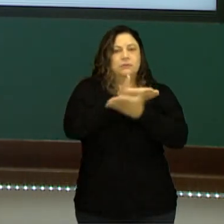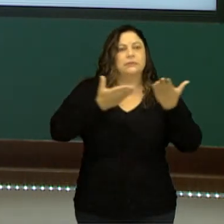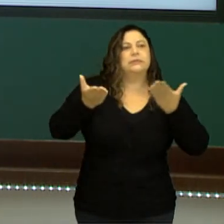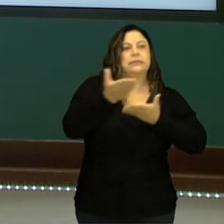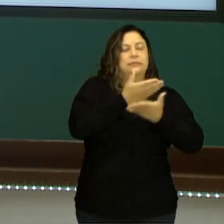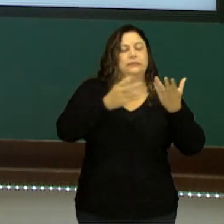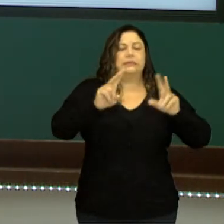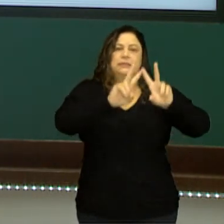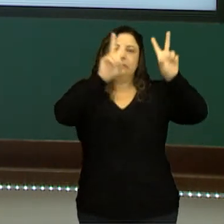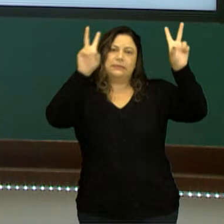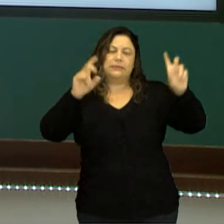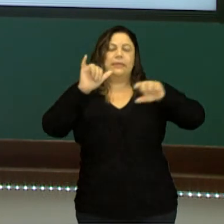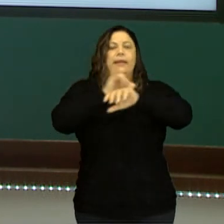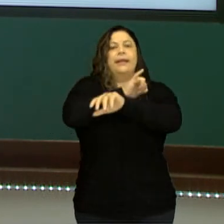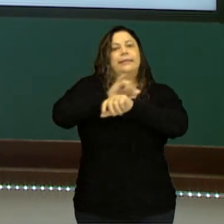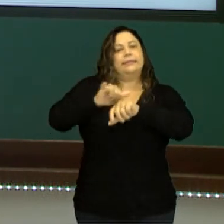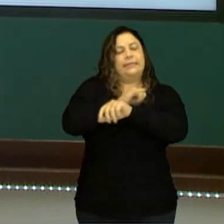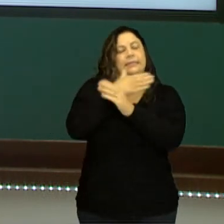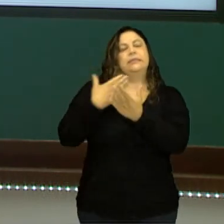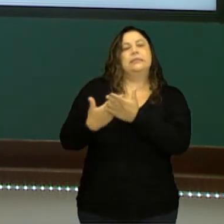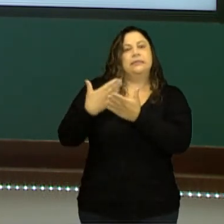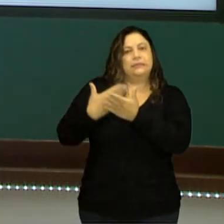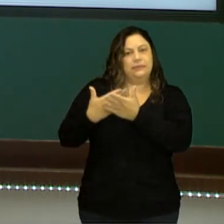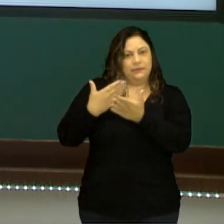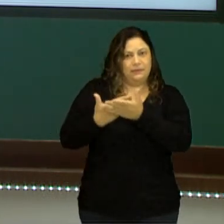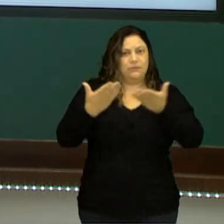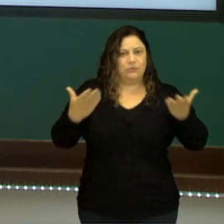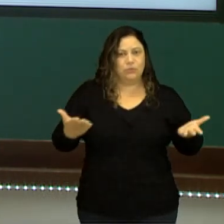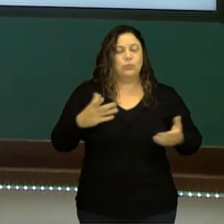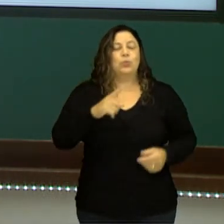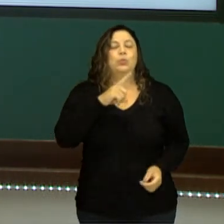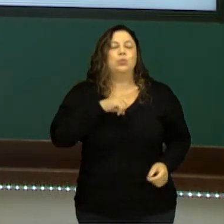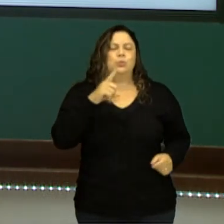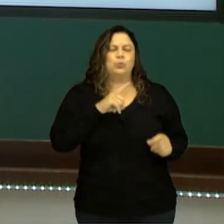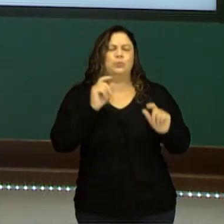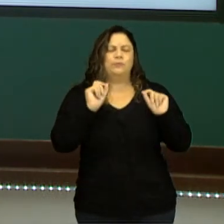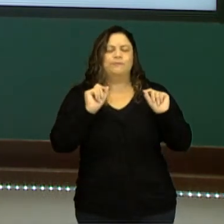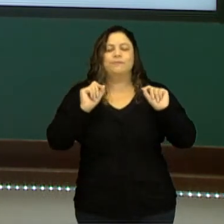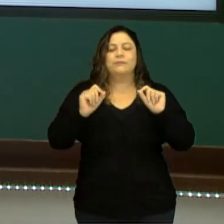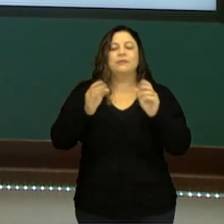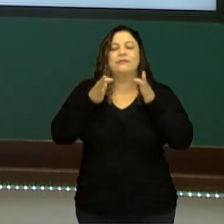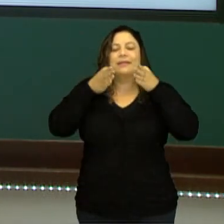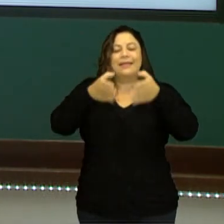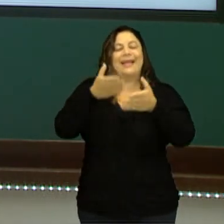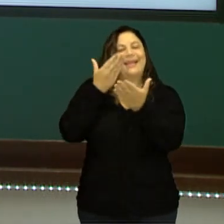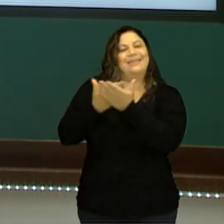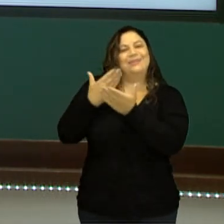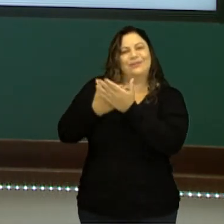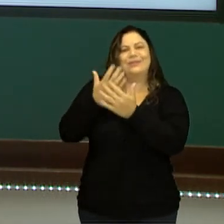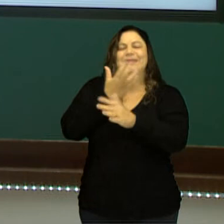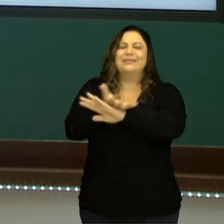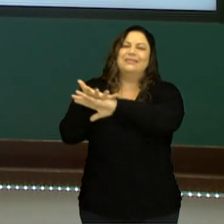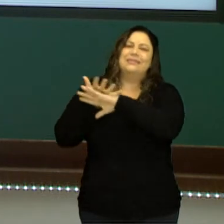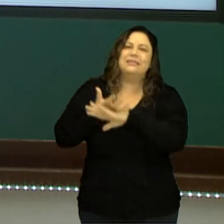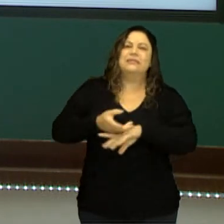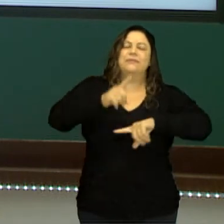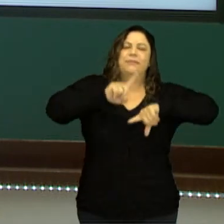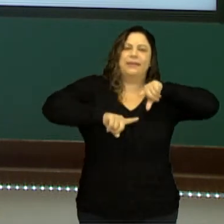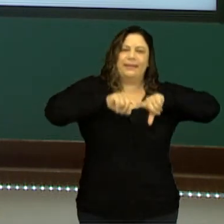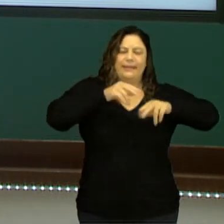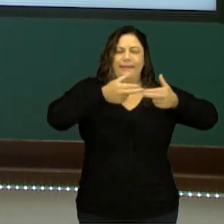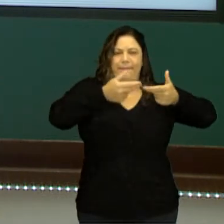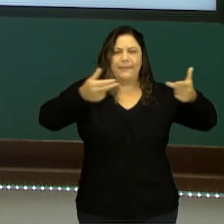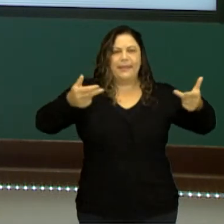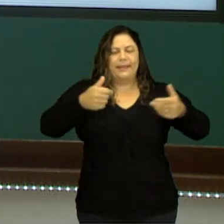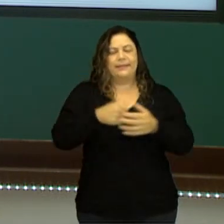os assuntos. Isso é uma técnica de estudos, né? Tem gente que, se ficar estudando a mesma disciplina, a mesma matéria por um período muito longo,